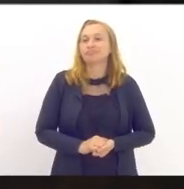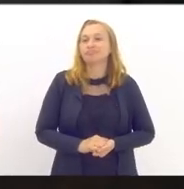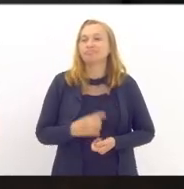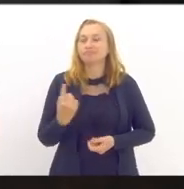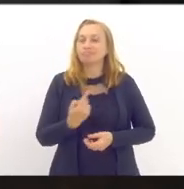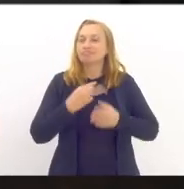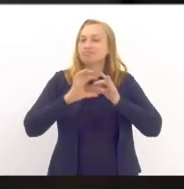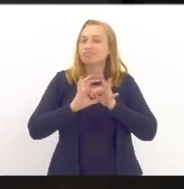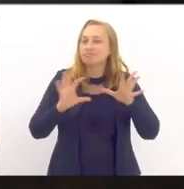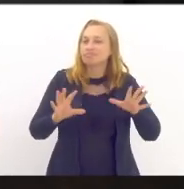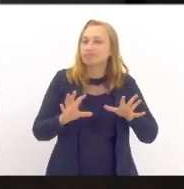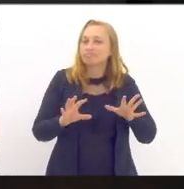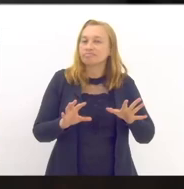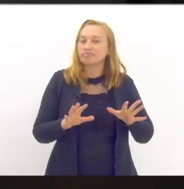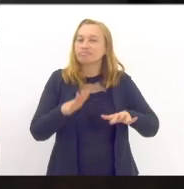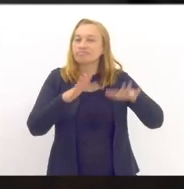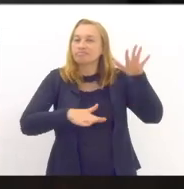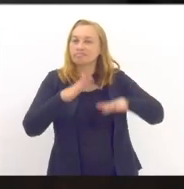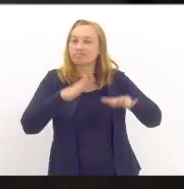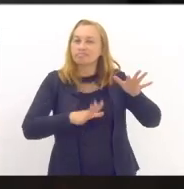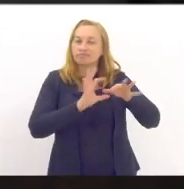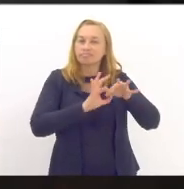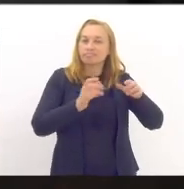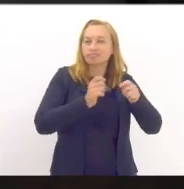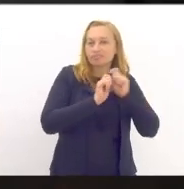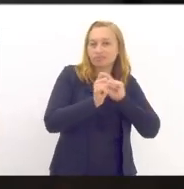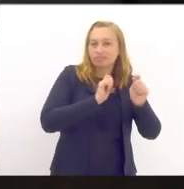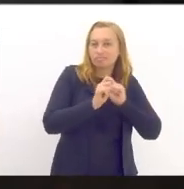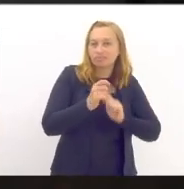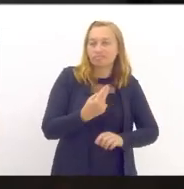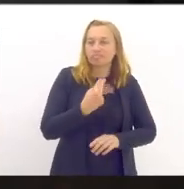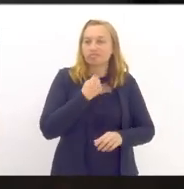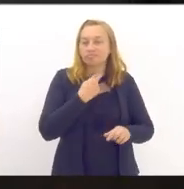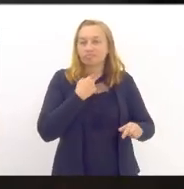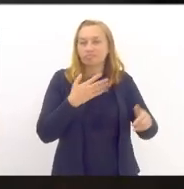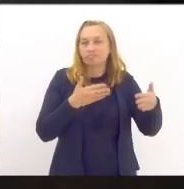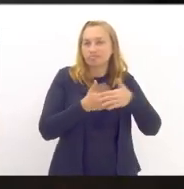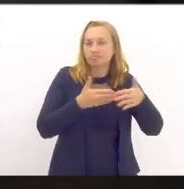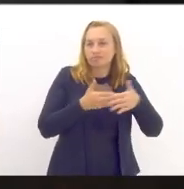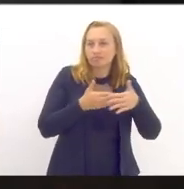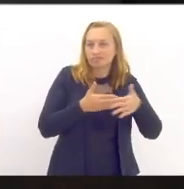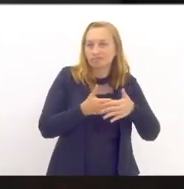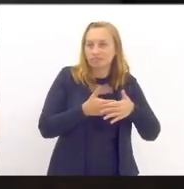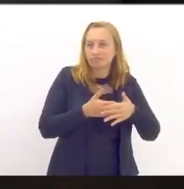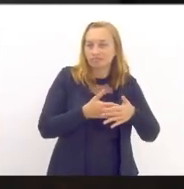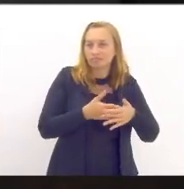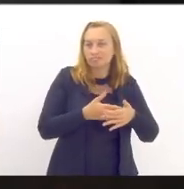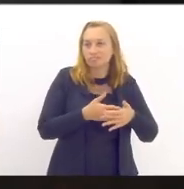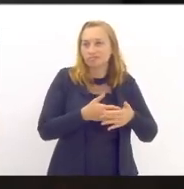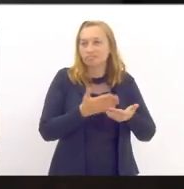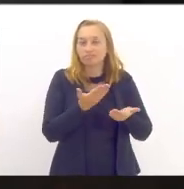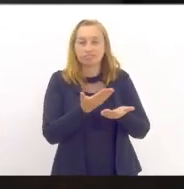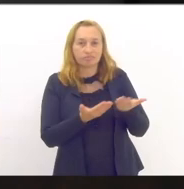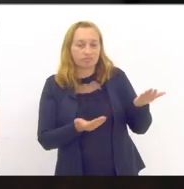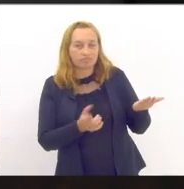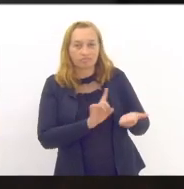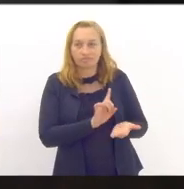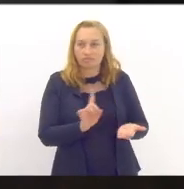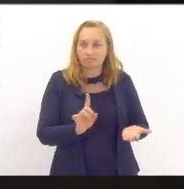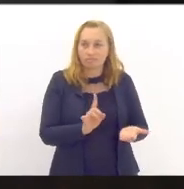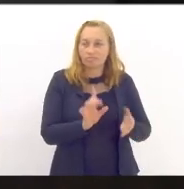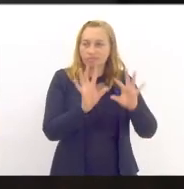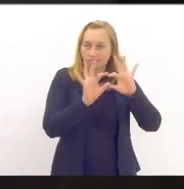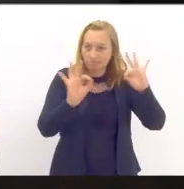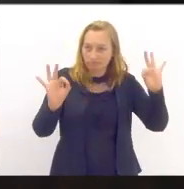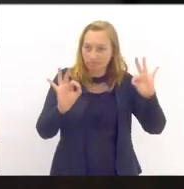Nossa liberdade depende da liberdade de imprensa, e ela não pode ser limitada sem ser perdida. Essa é uma